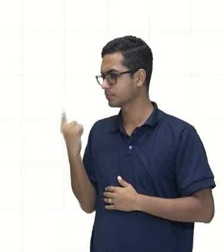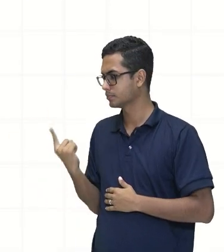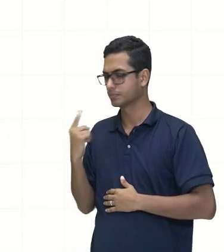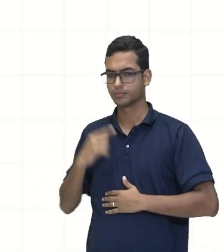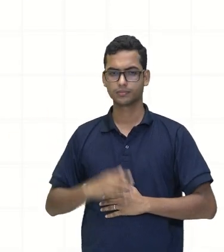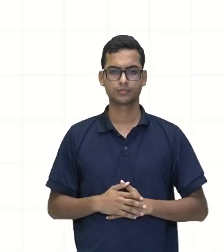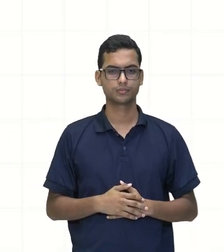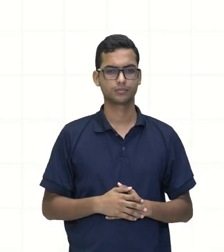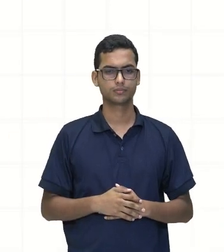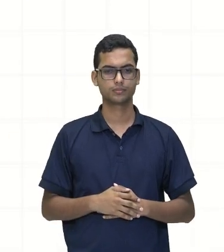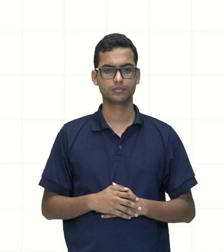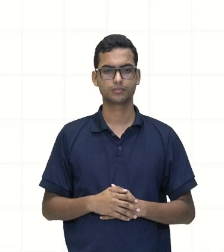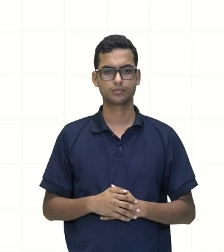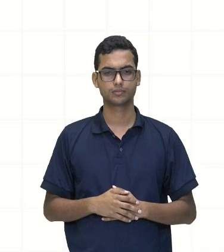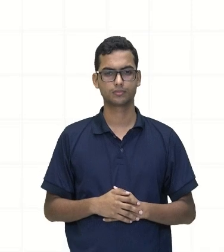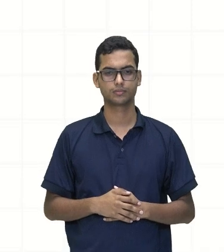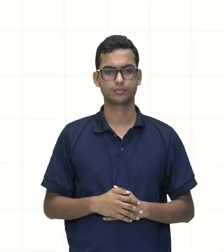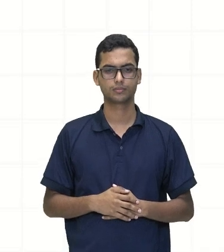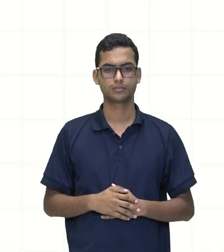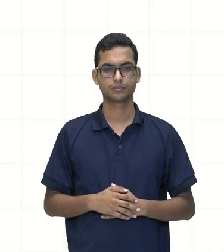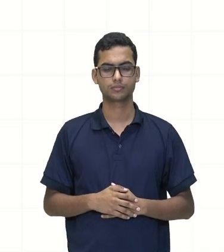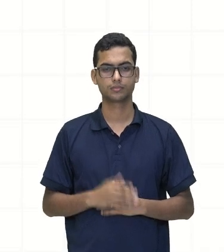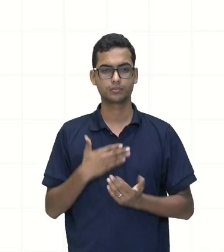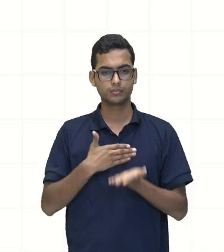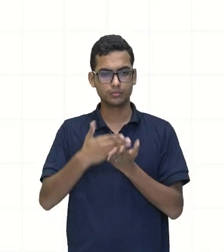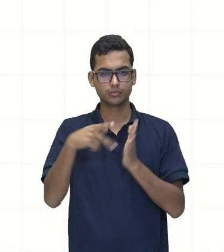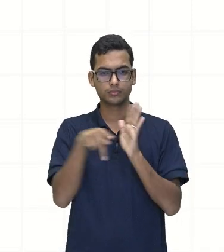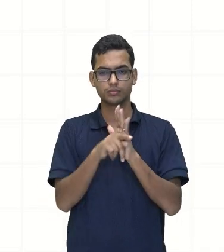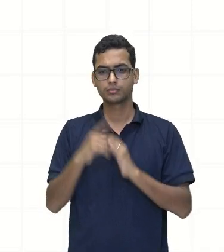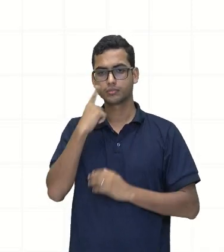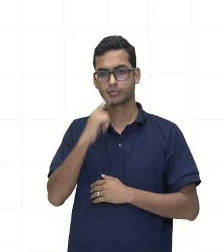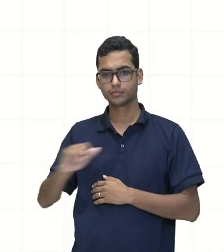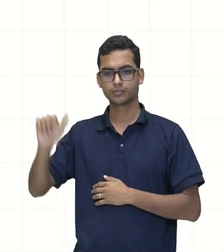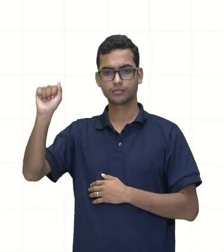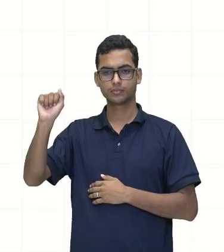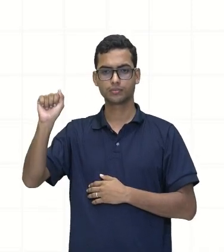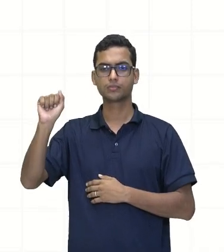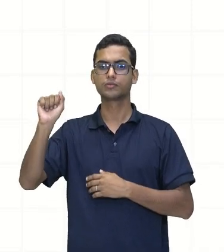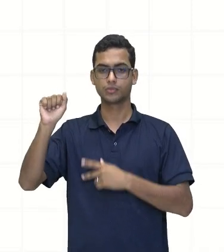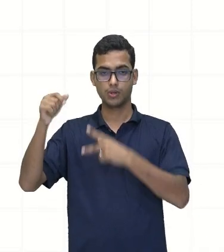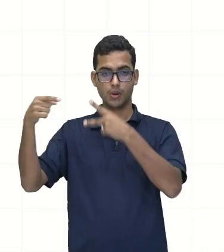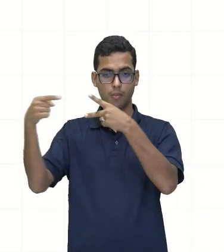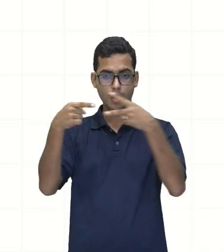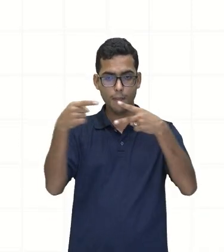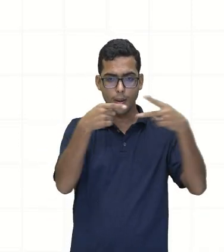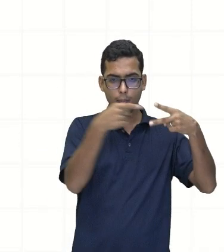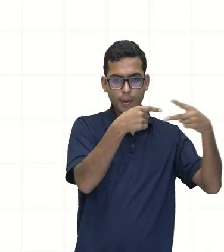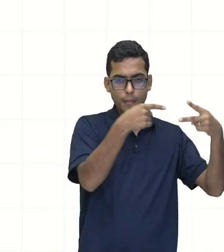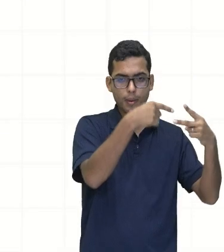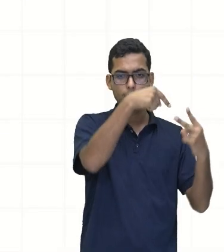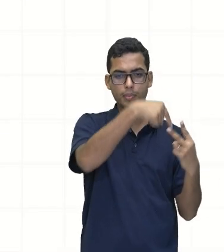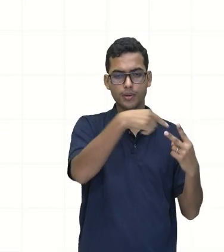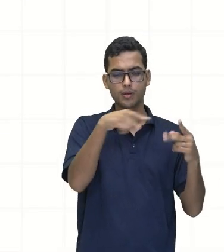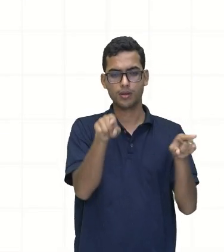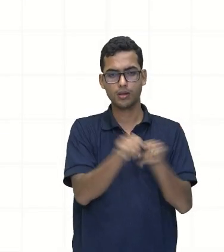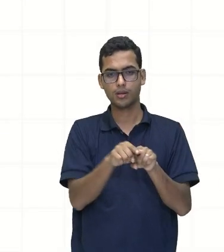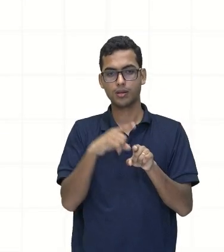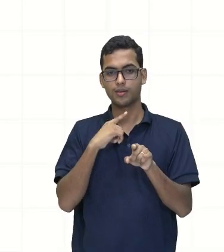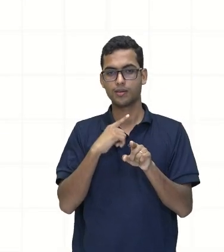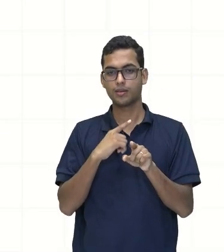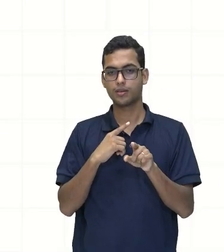letra F. Aqui sai da letra F e vai para a nossa letra G.